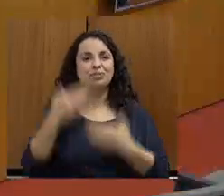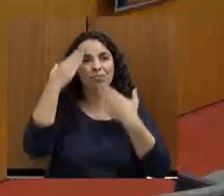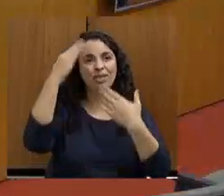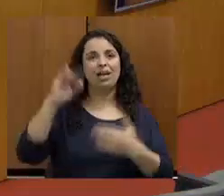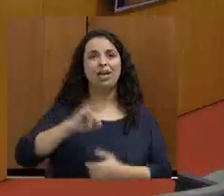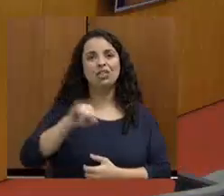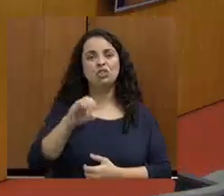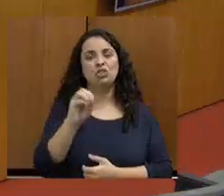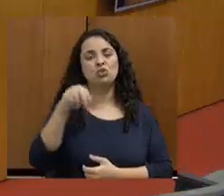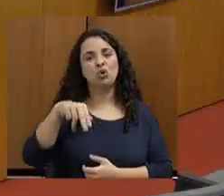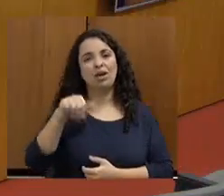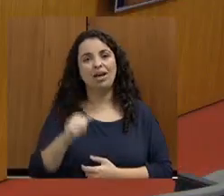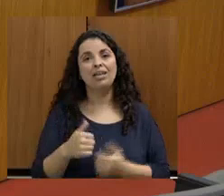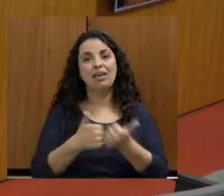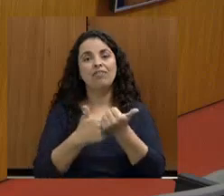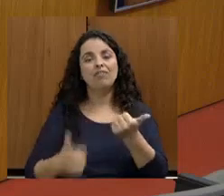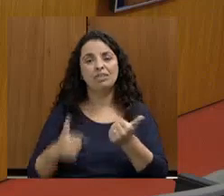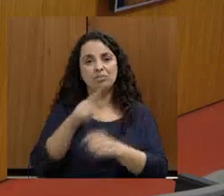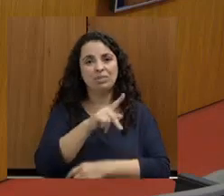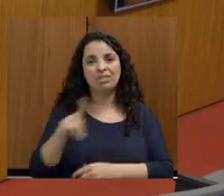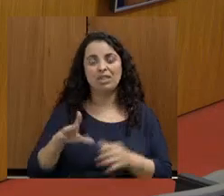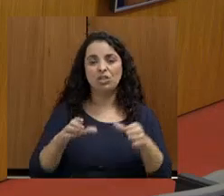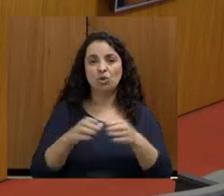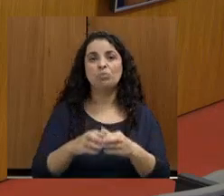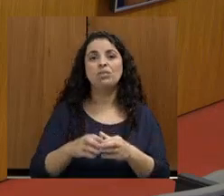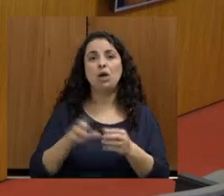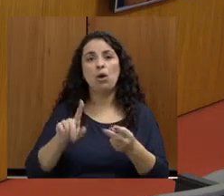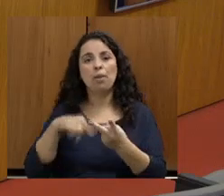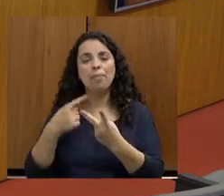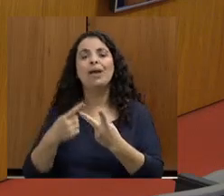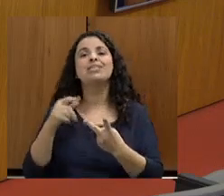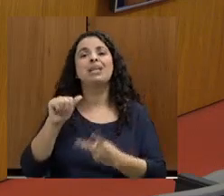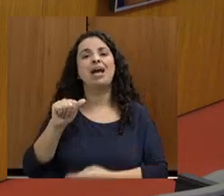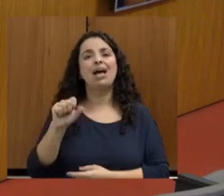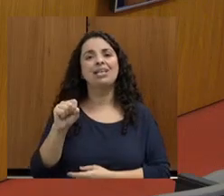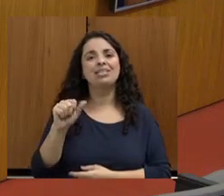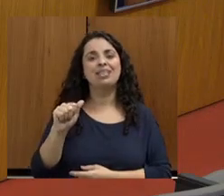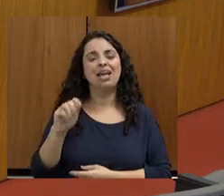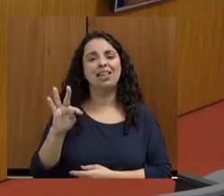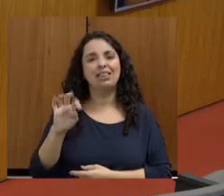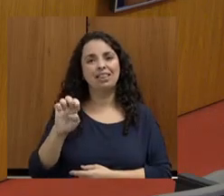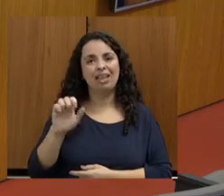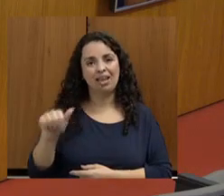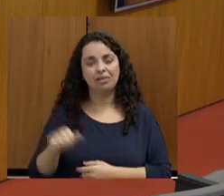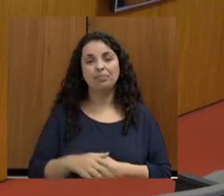nossa vice-presidente da comissão e da Azateia. Vou passar aqui a fala para